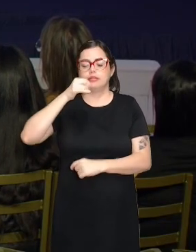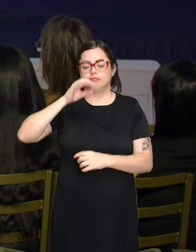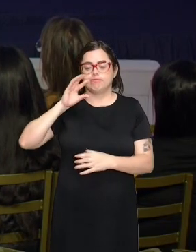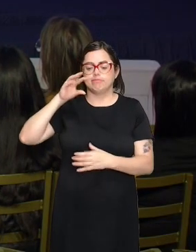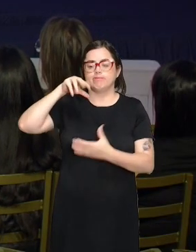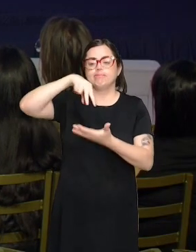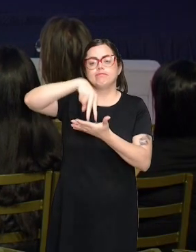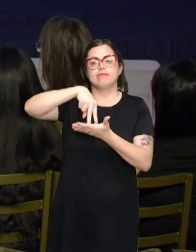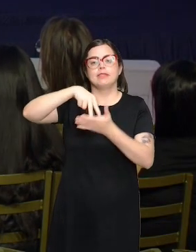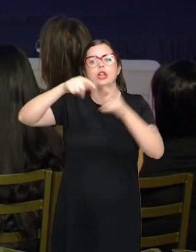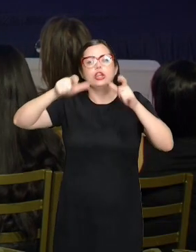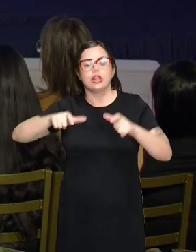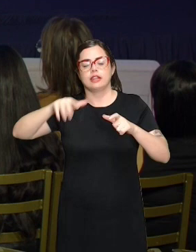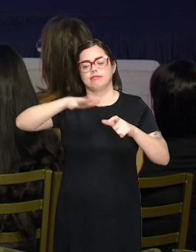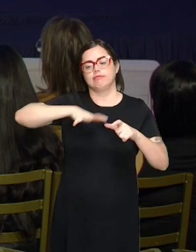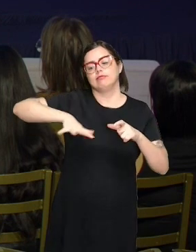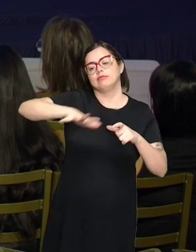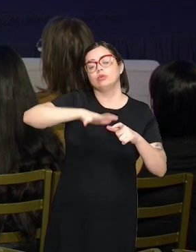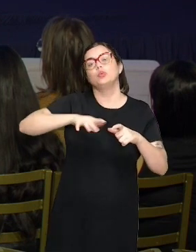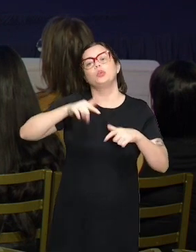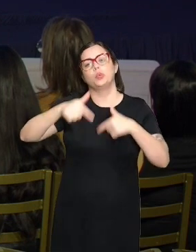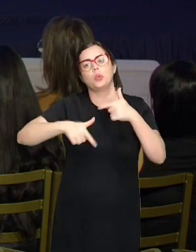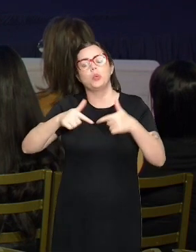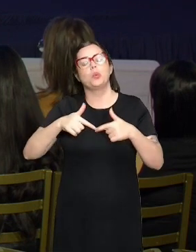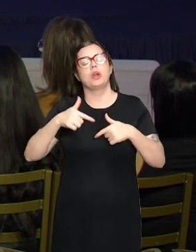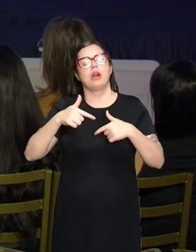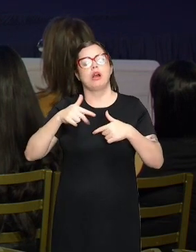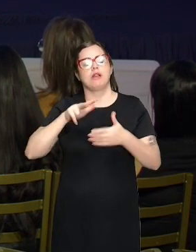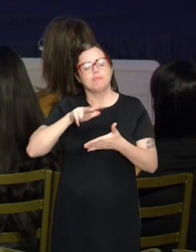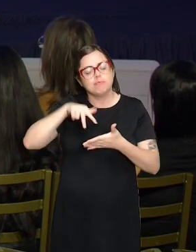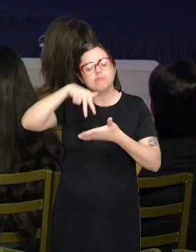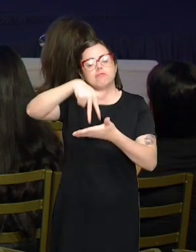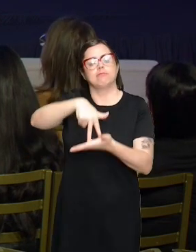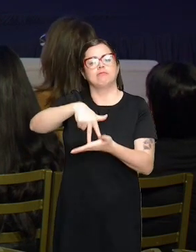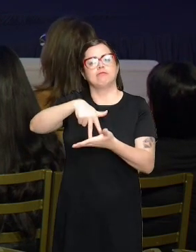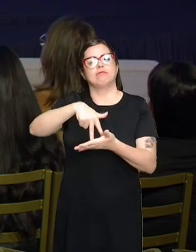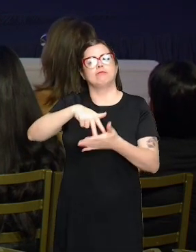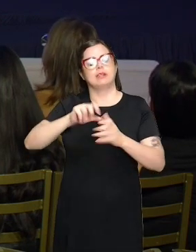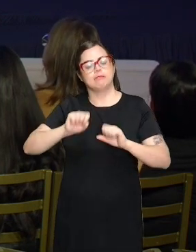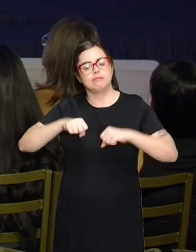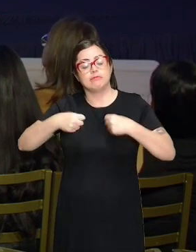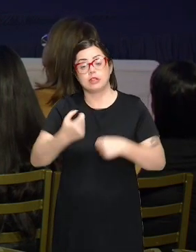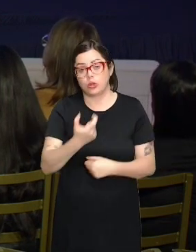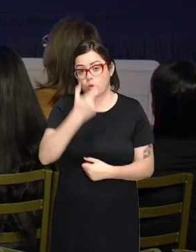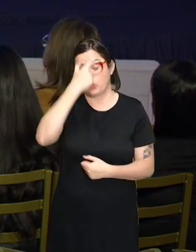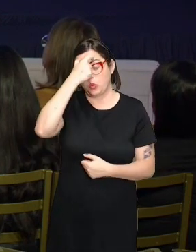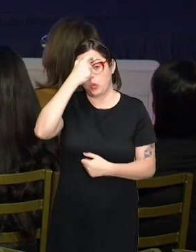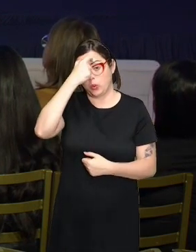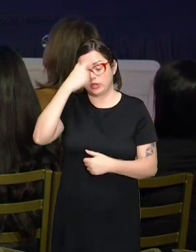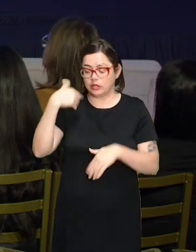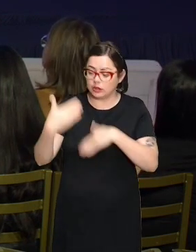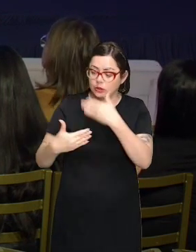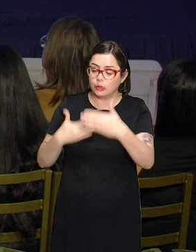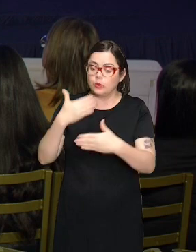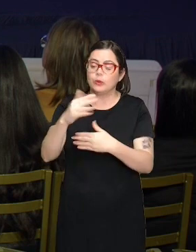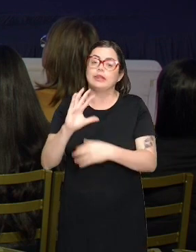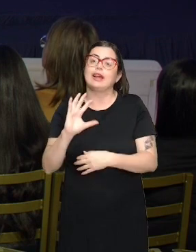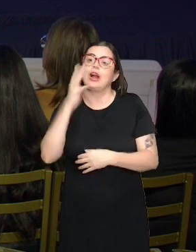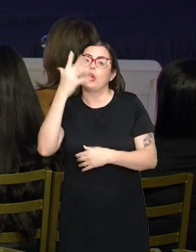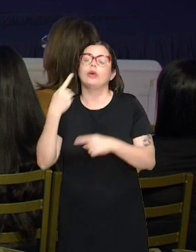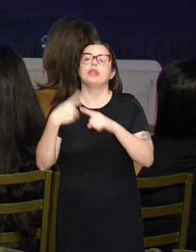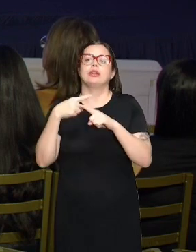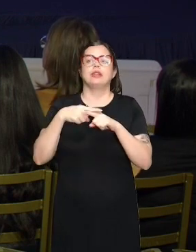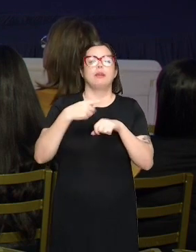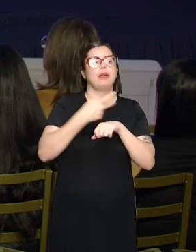gente se colocar de forma mais protagonista, mais consciente do que está acontecendo e também buscar